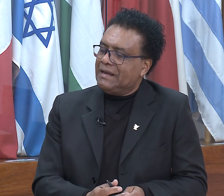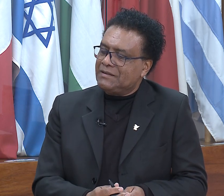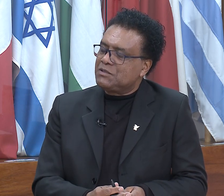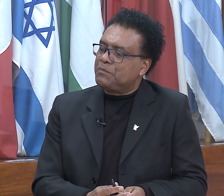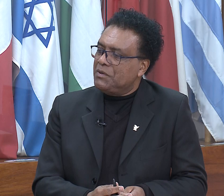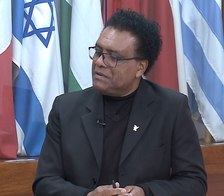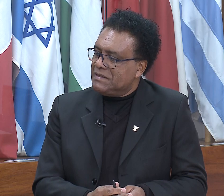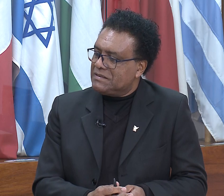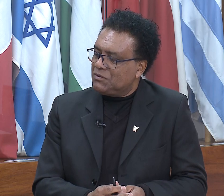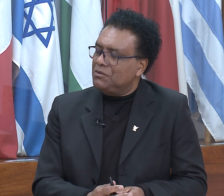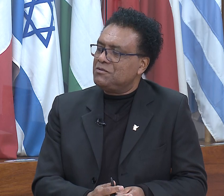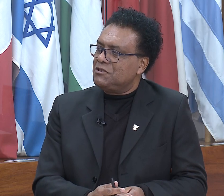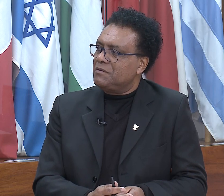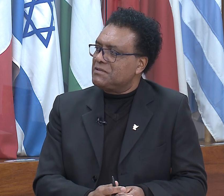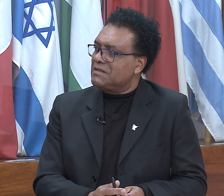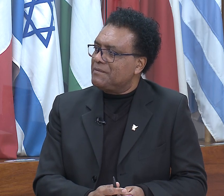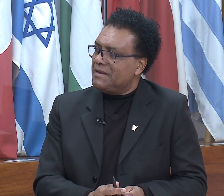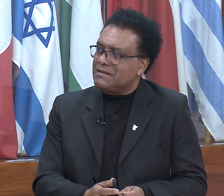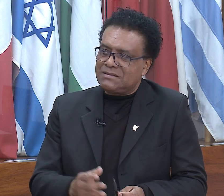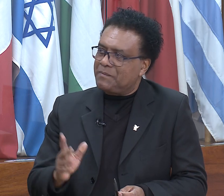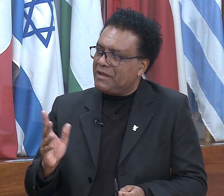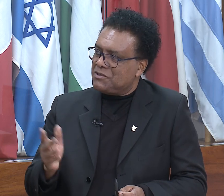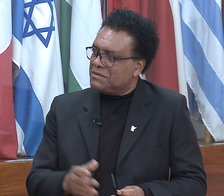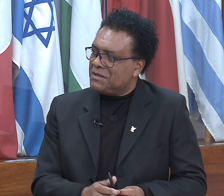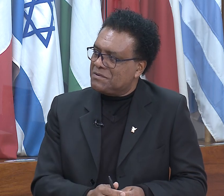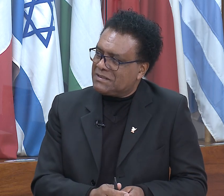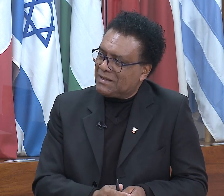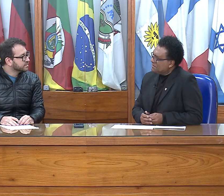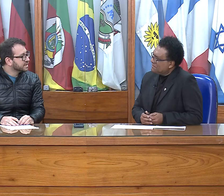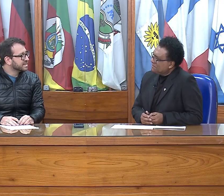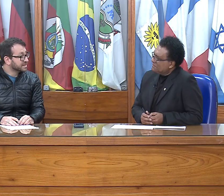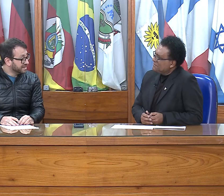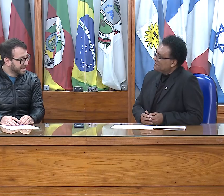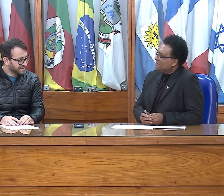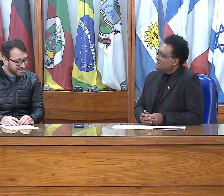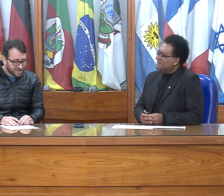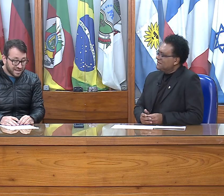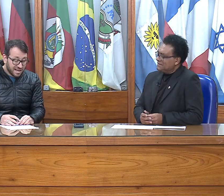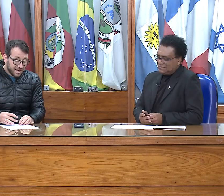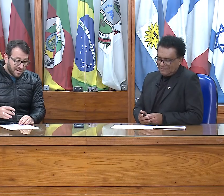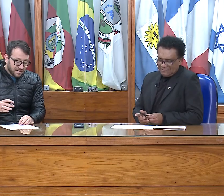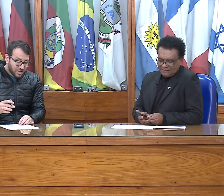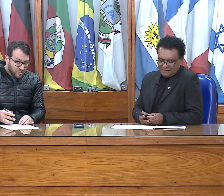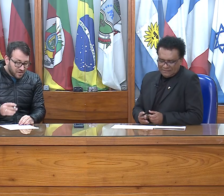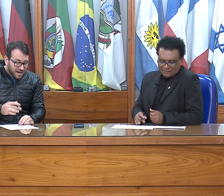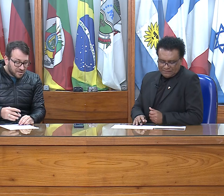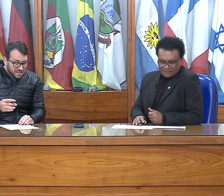é disponibiliza todo dia por Santa Maria e para região centro-estado obrigado